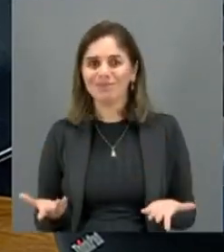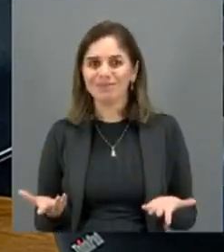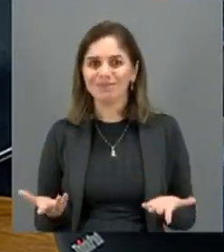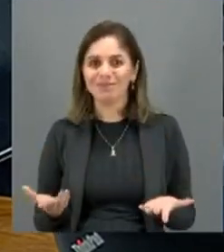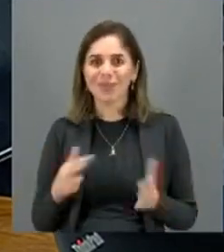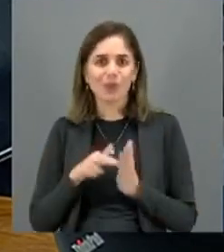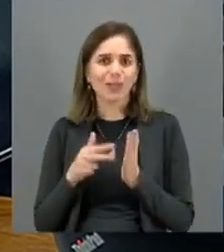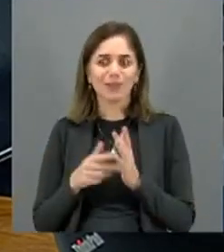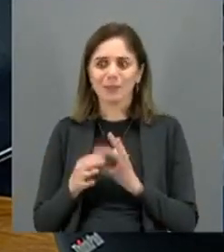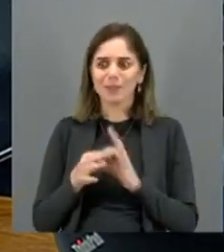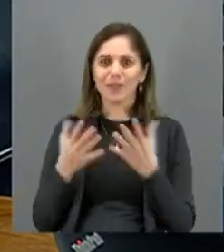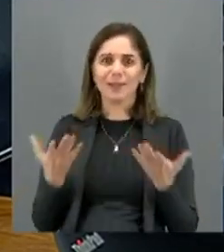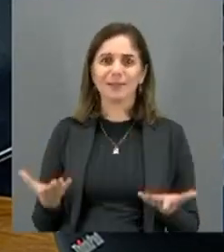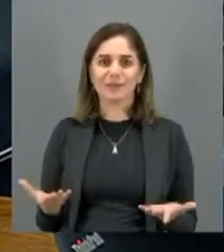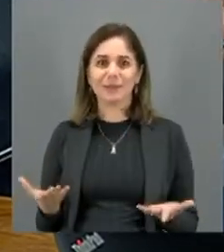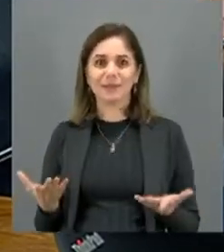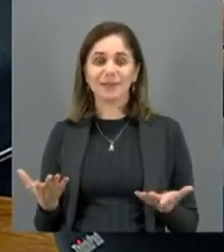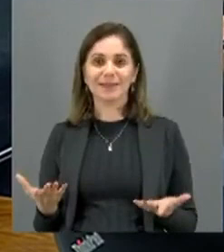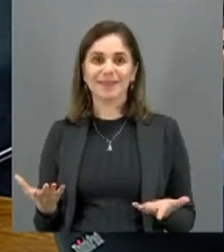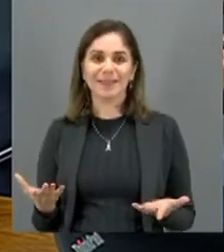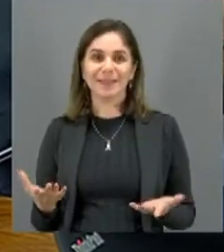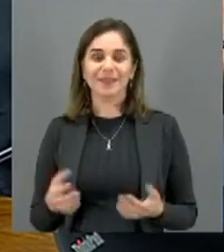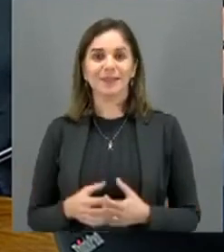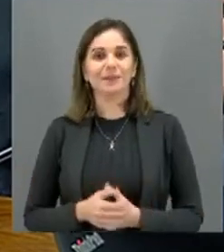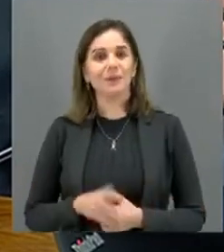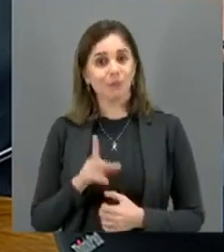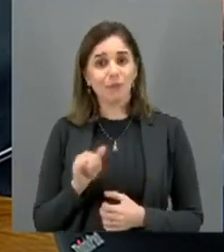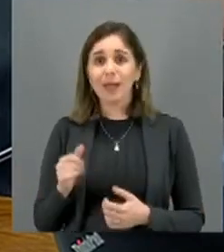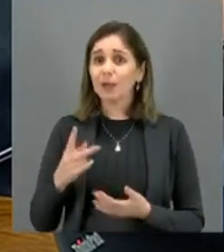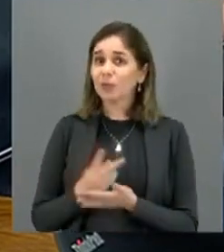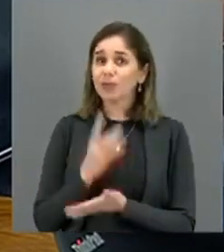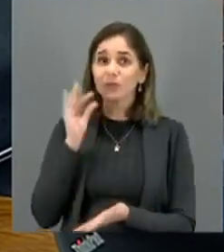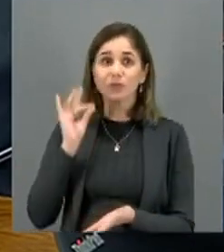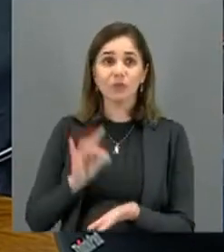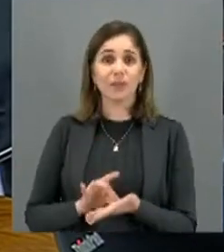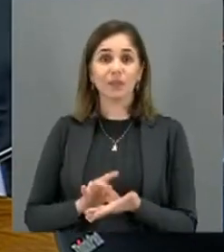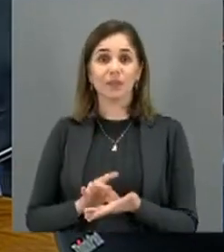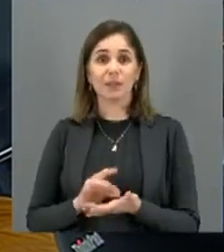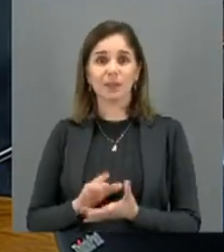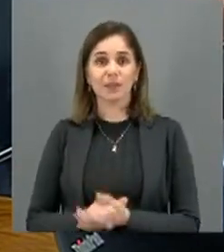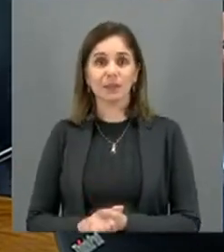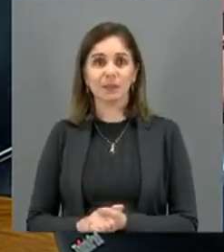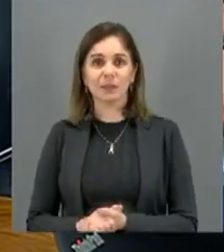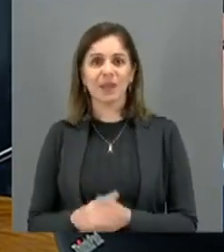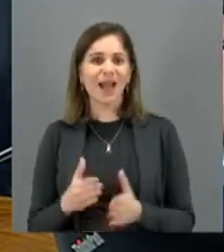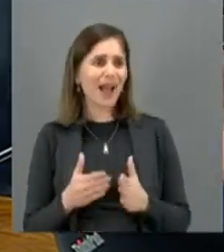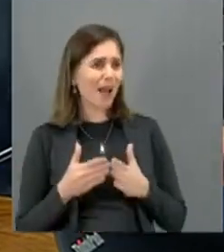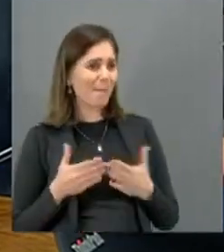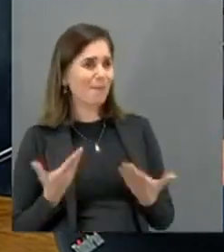Eu só concluí, Vossa Excelência, está escrito em seguida. Mas uma parte, só tem 10 minutos, pelo amor de Deus.